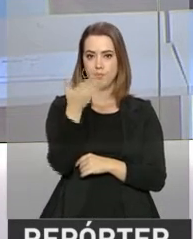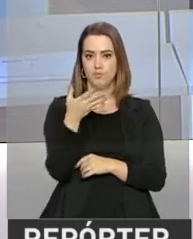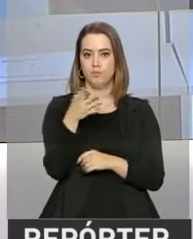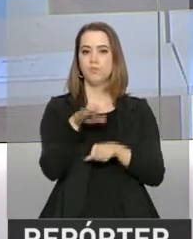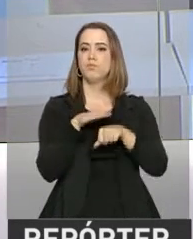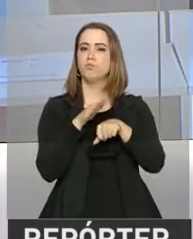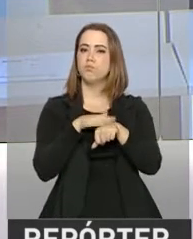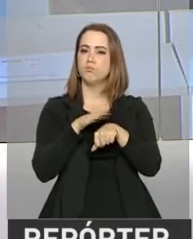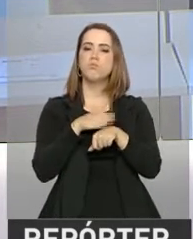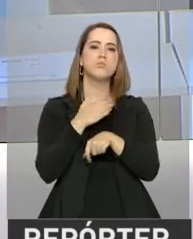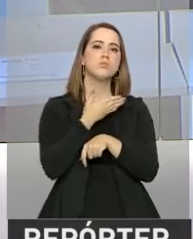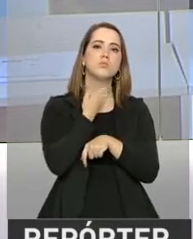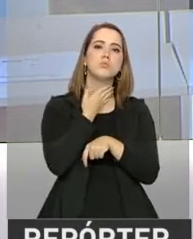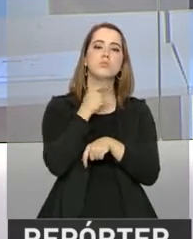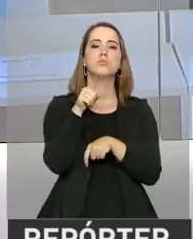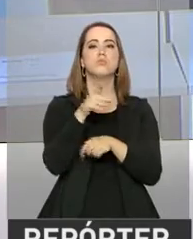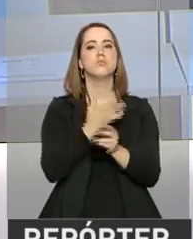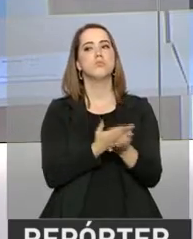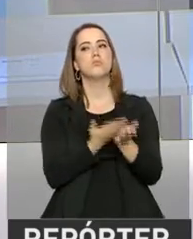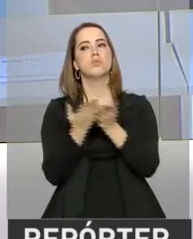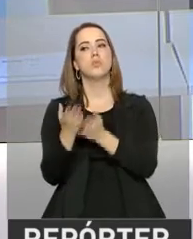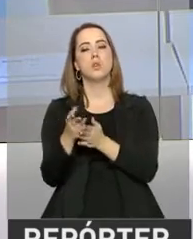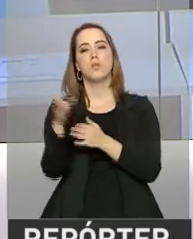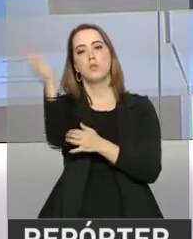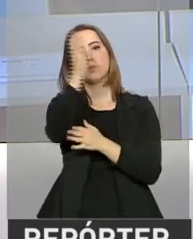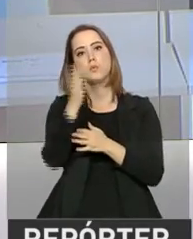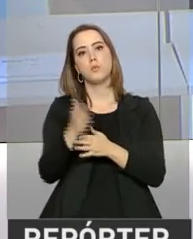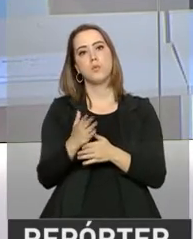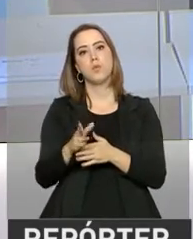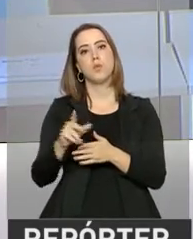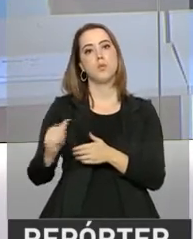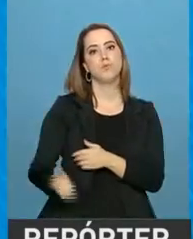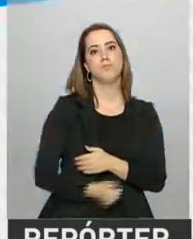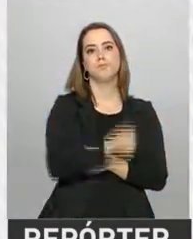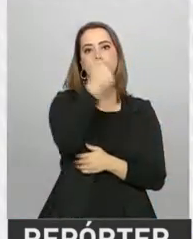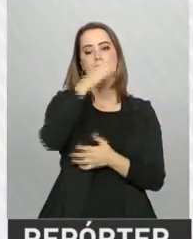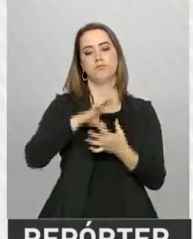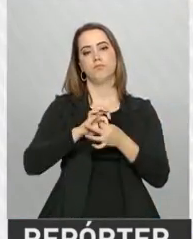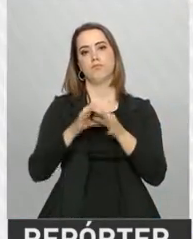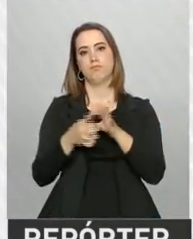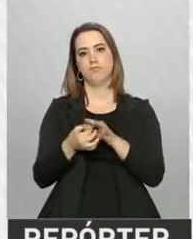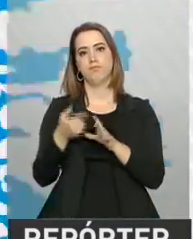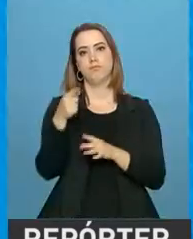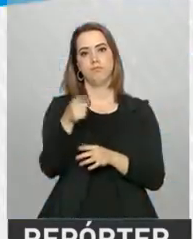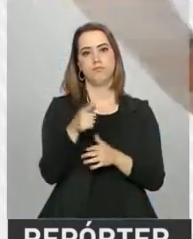dos objetivos é levar o Brasil a ser uma potência olímpica.